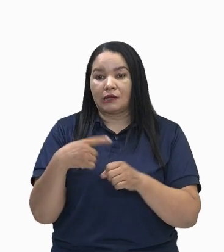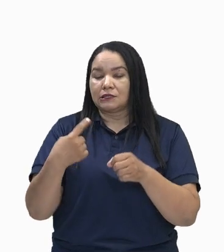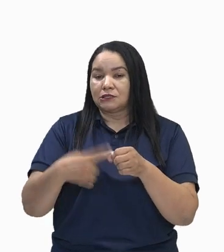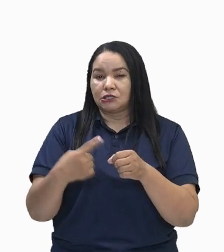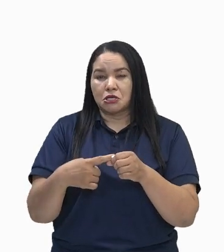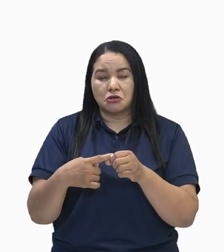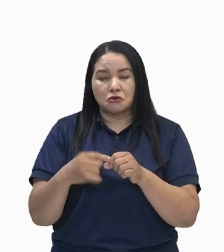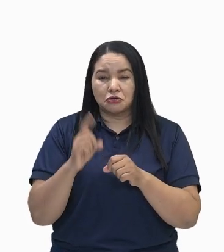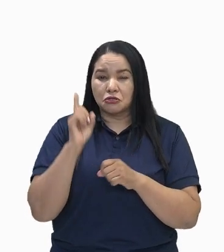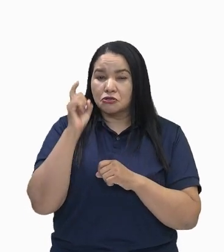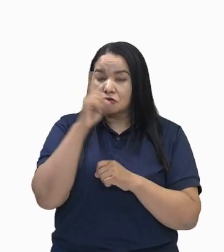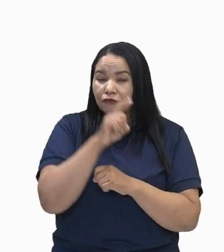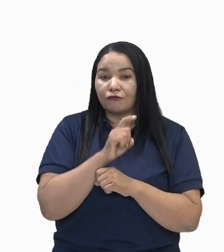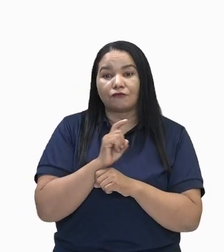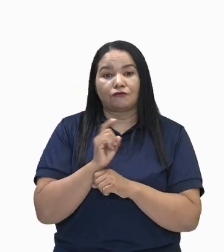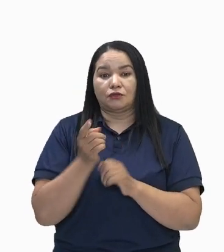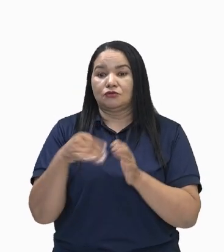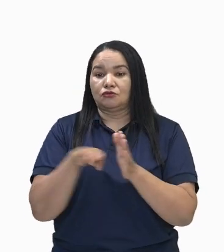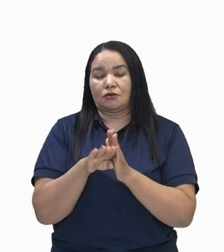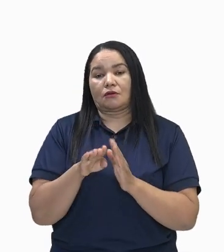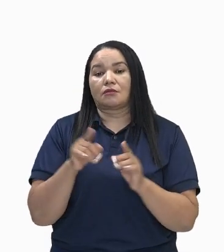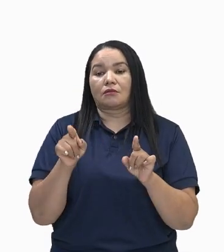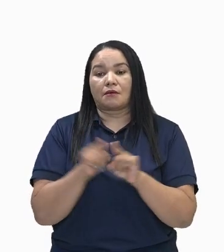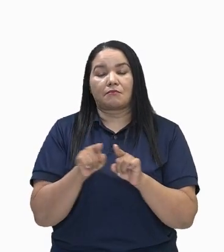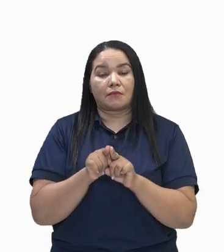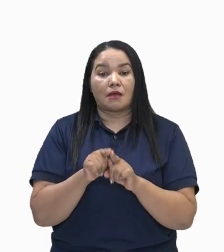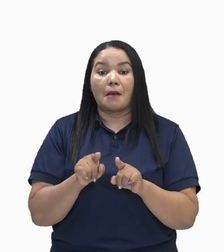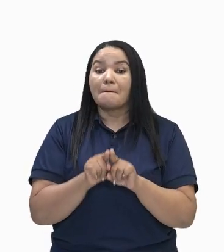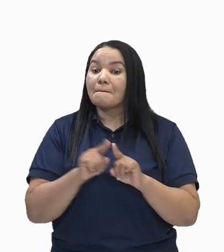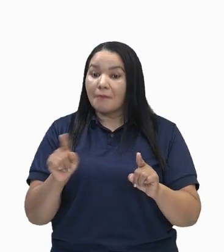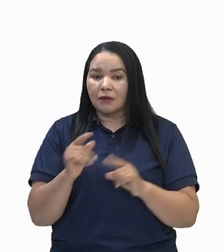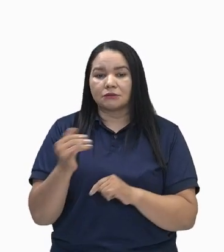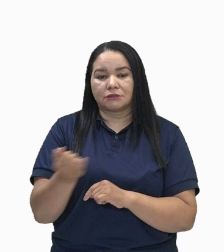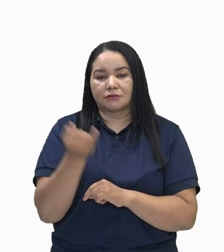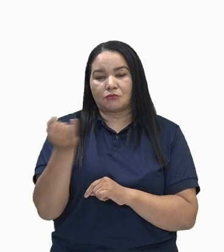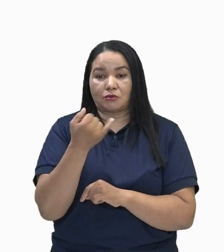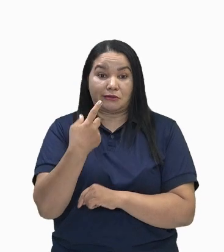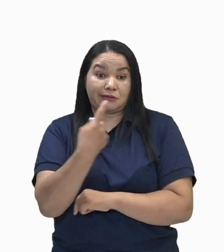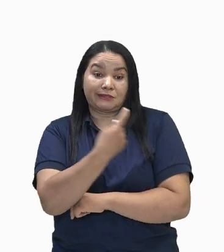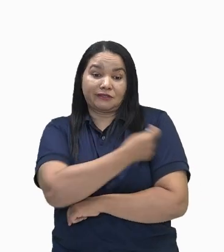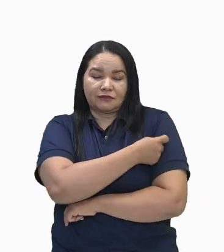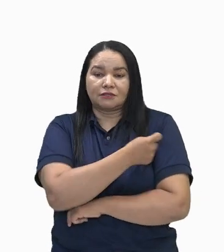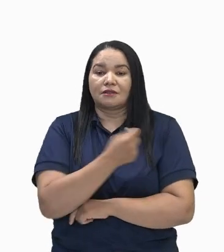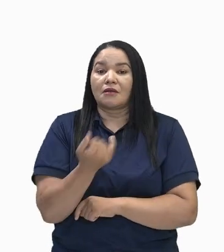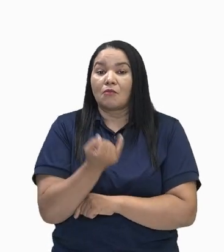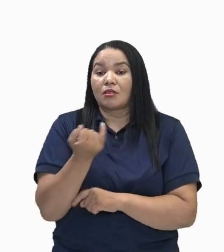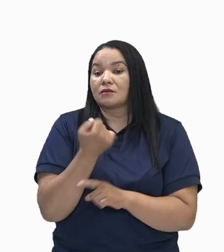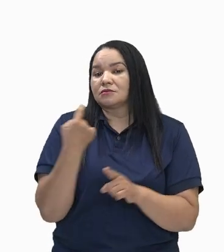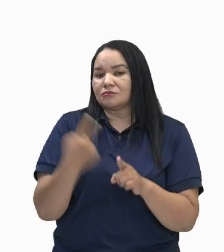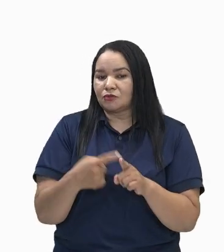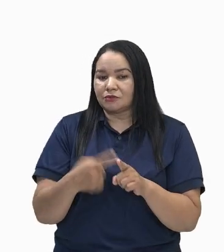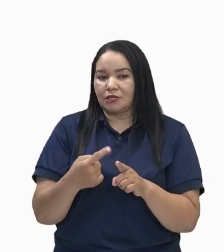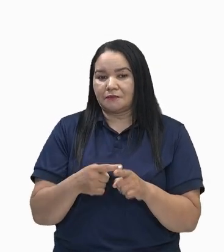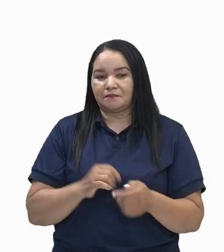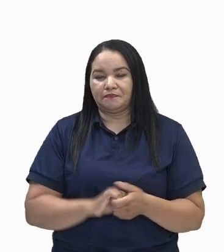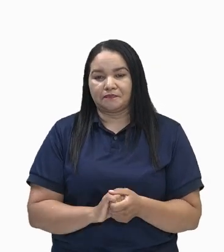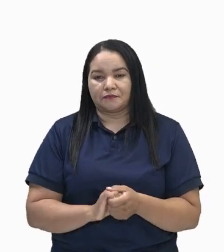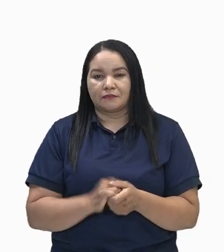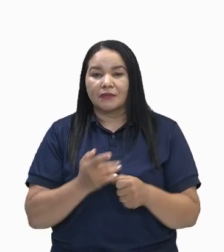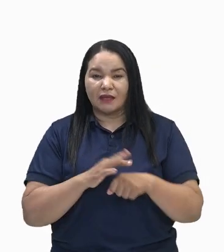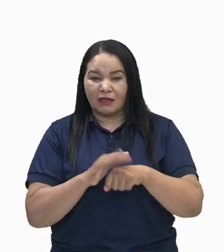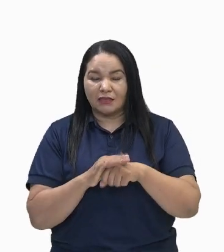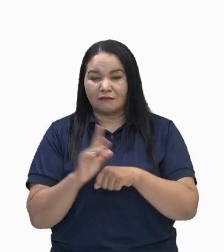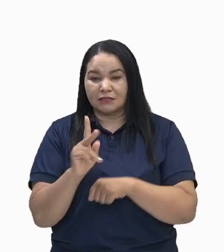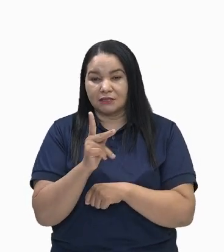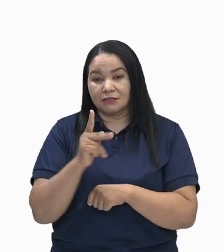E qual a importância, professora, dessa vacina? Vejam aí, o HPV, ele